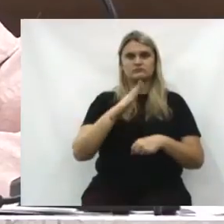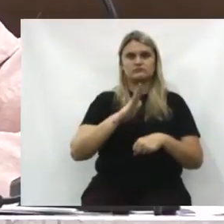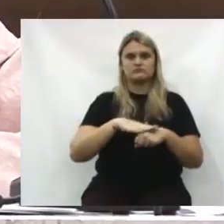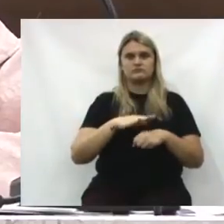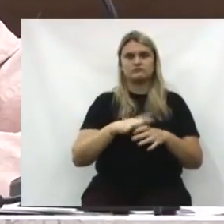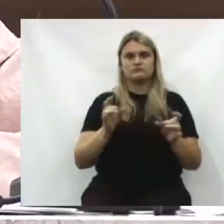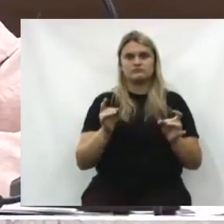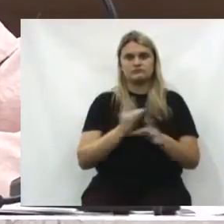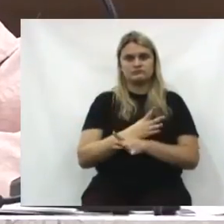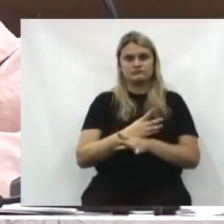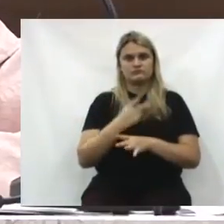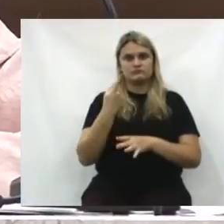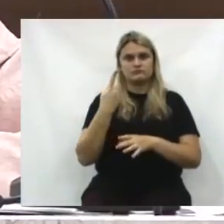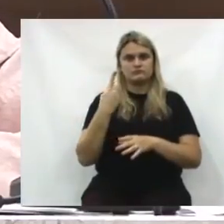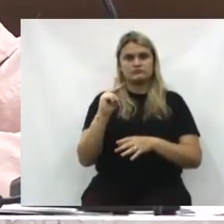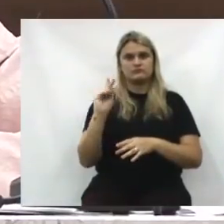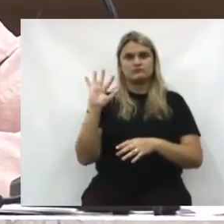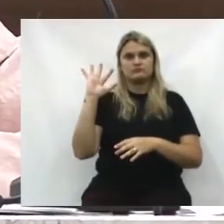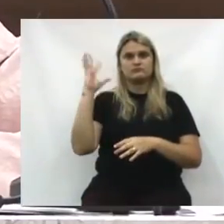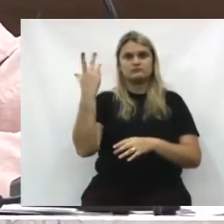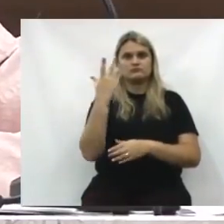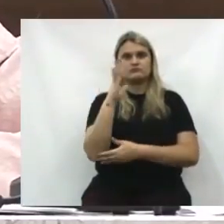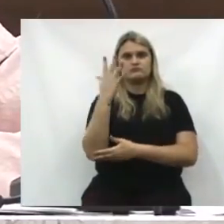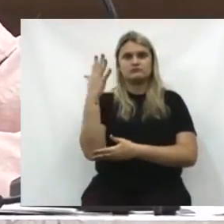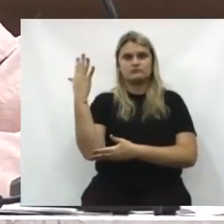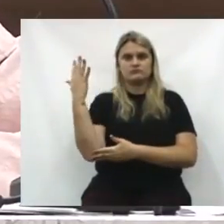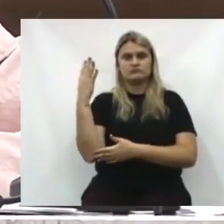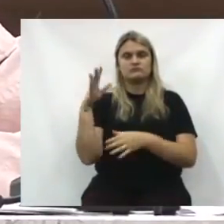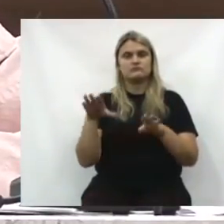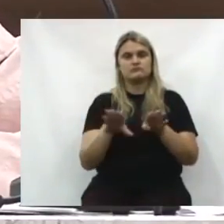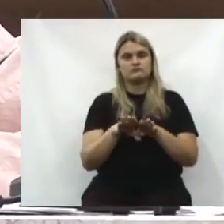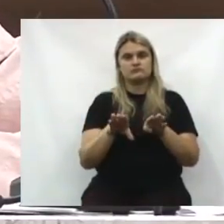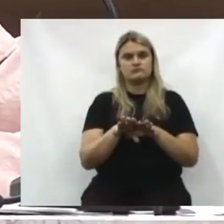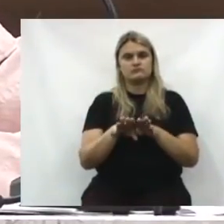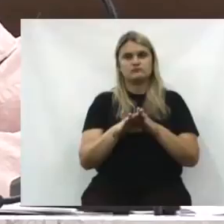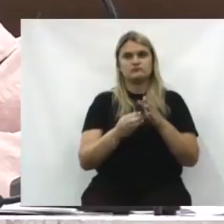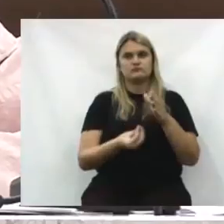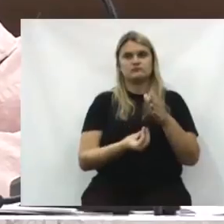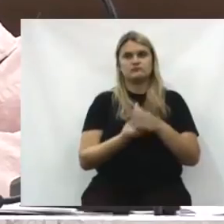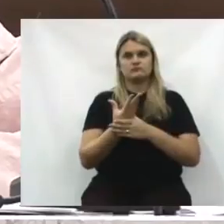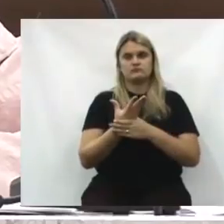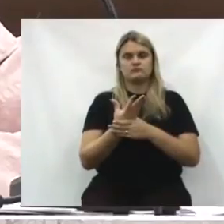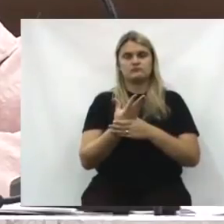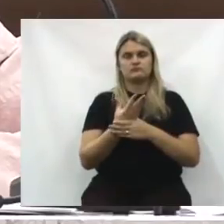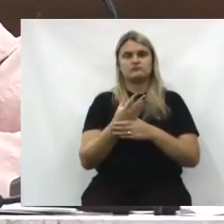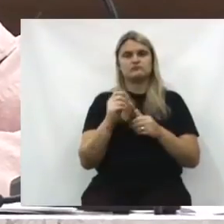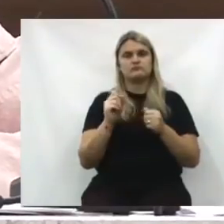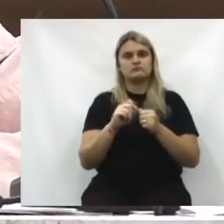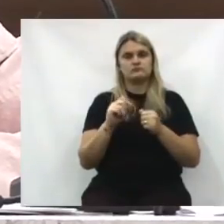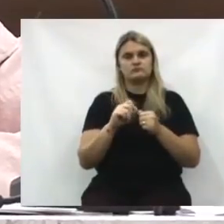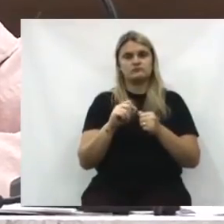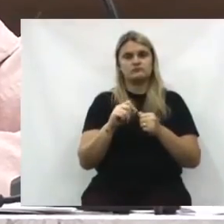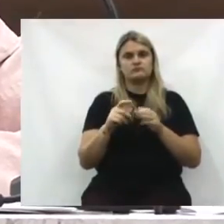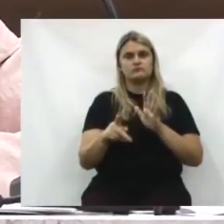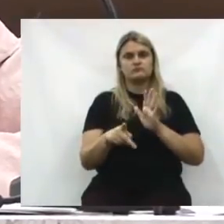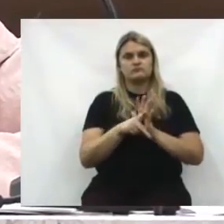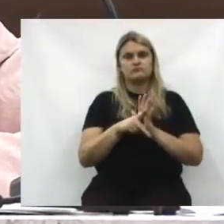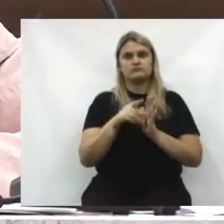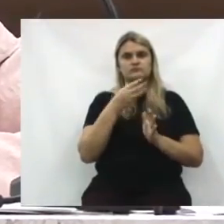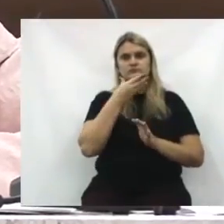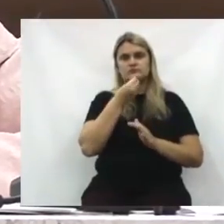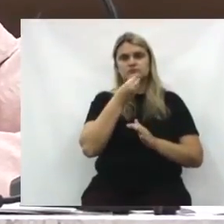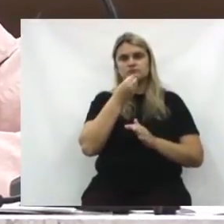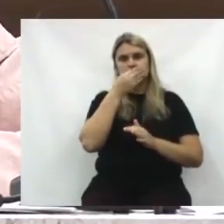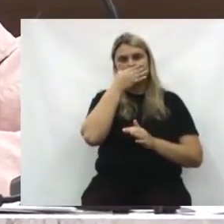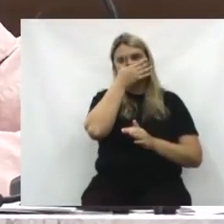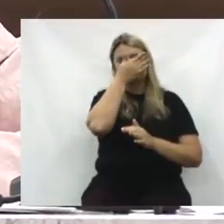de cidadãos mais preparados tanto para os fenômenos da natureza quanto das surpresas